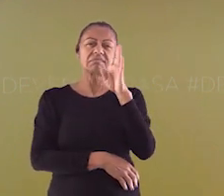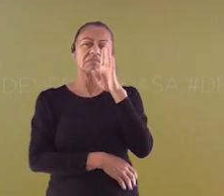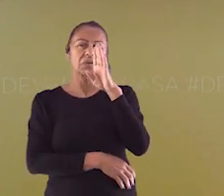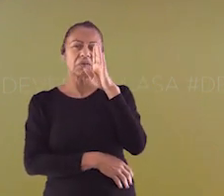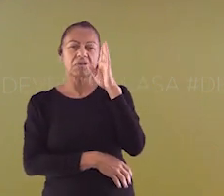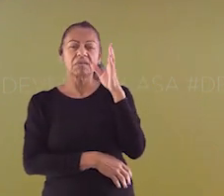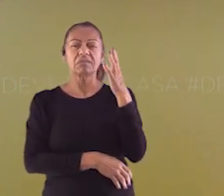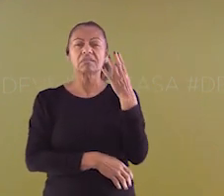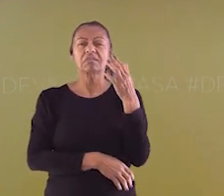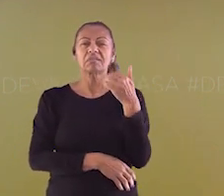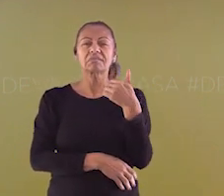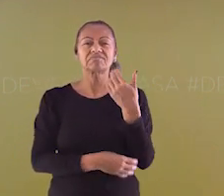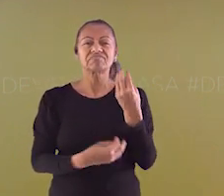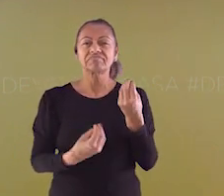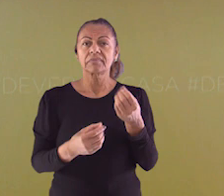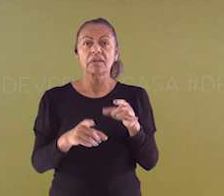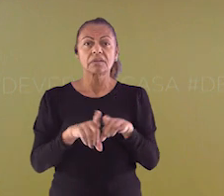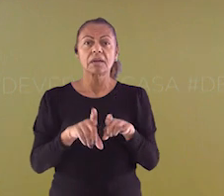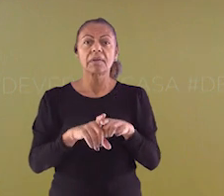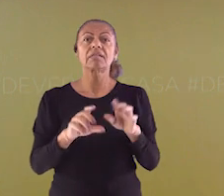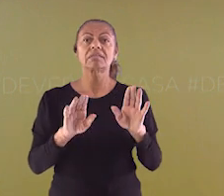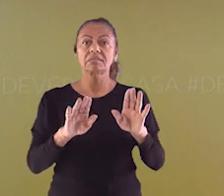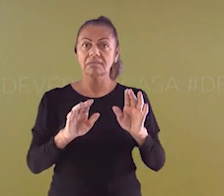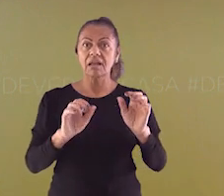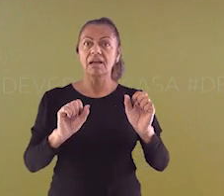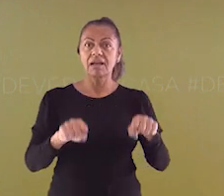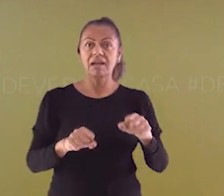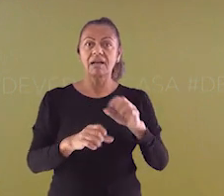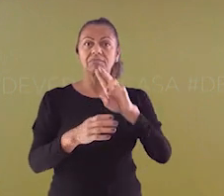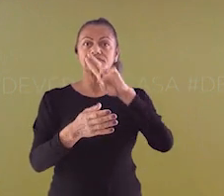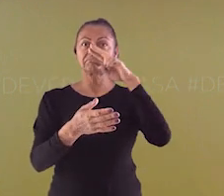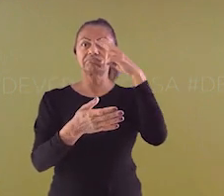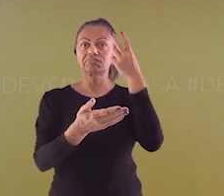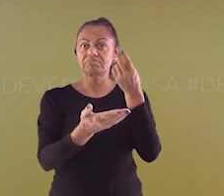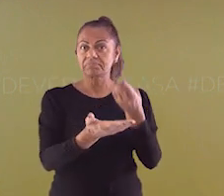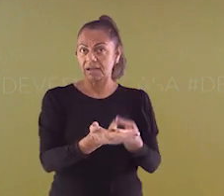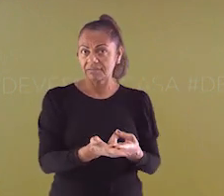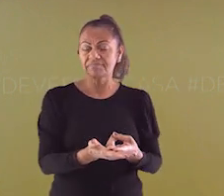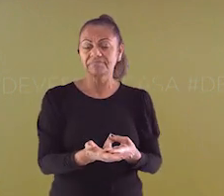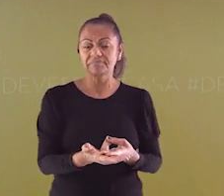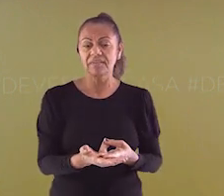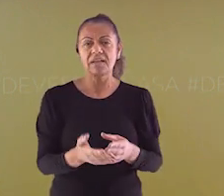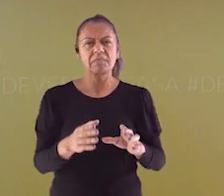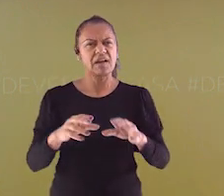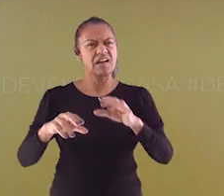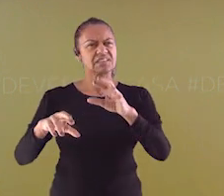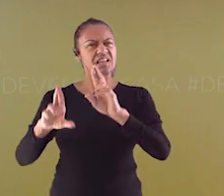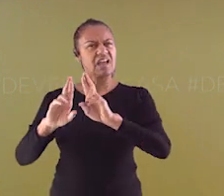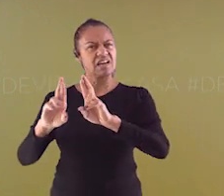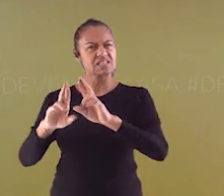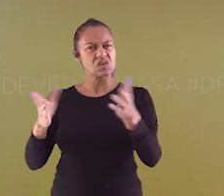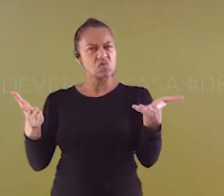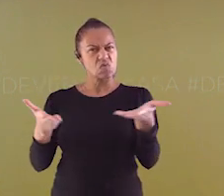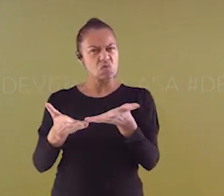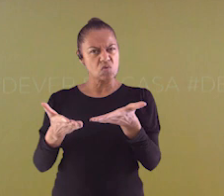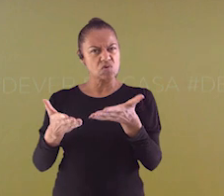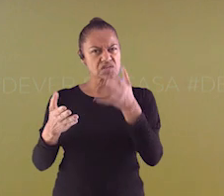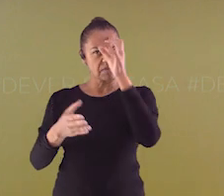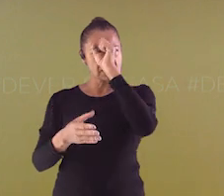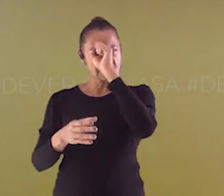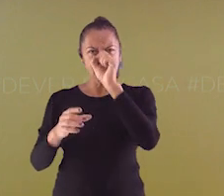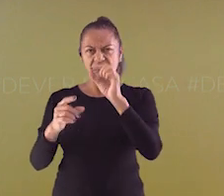mais moles, tontos e podemos inclusive desmaiar. Mas isso não tem relação com o que aprendemos